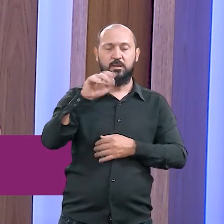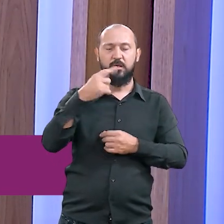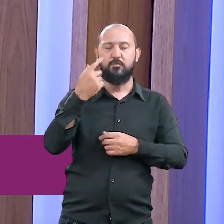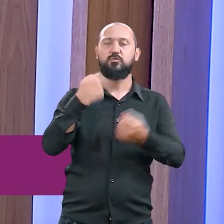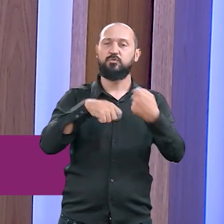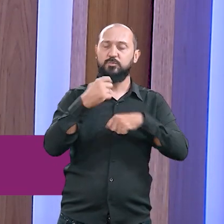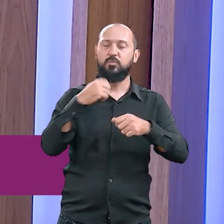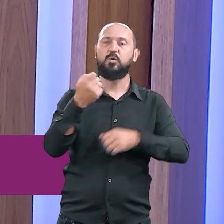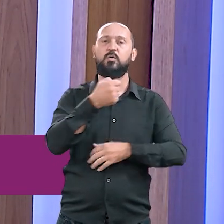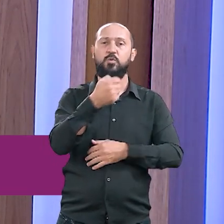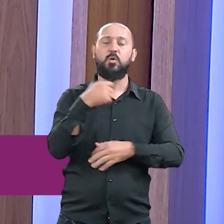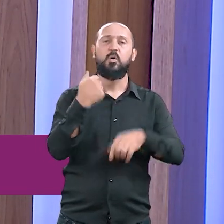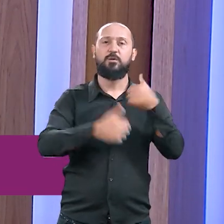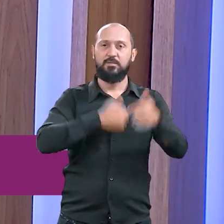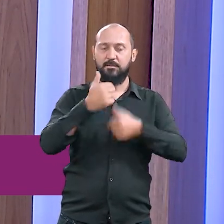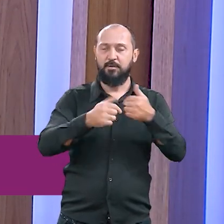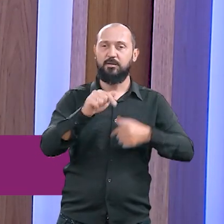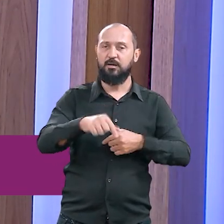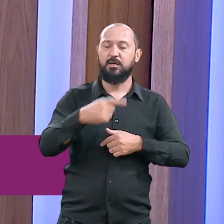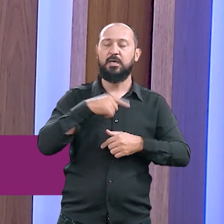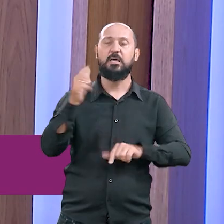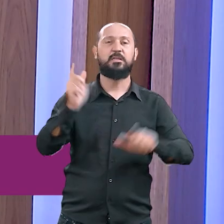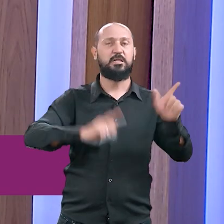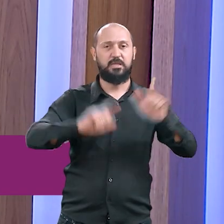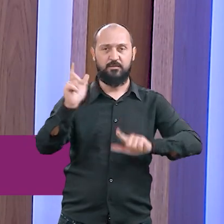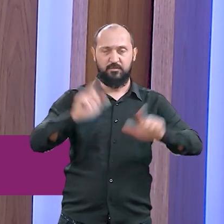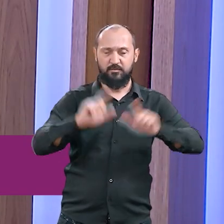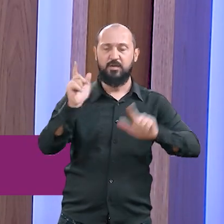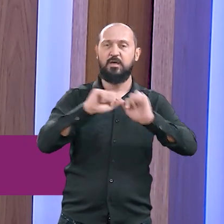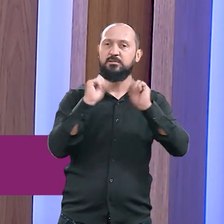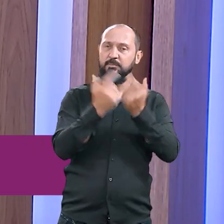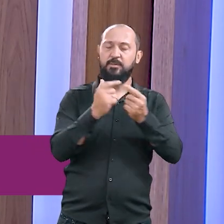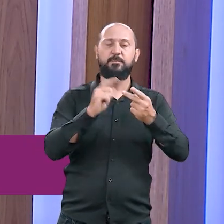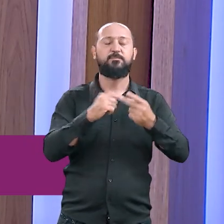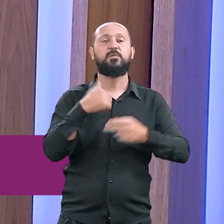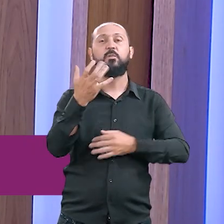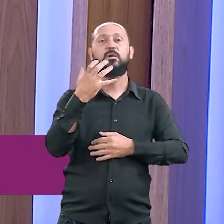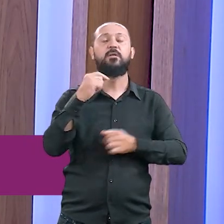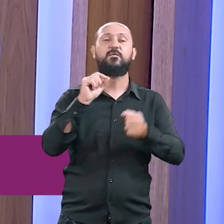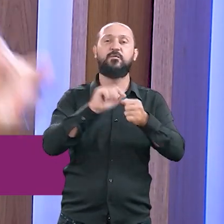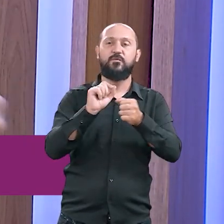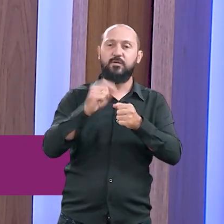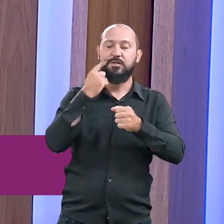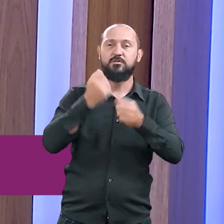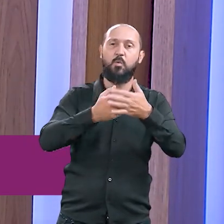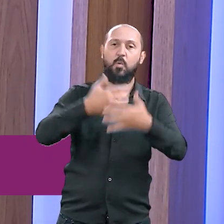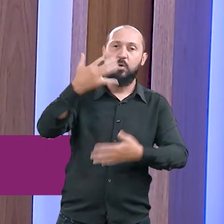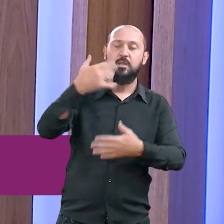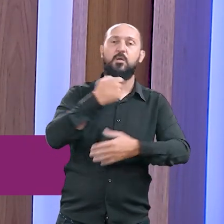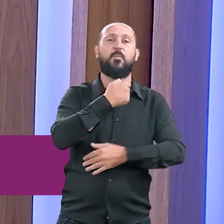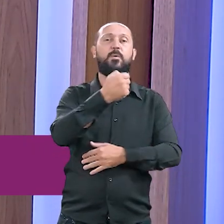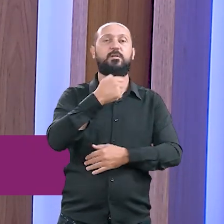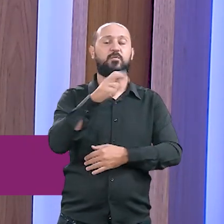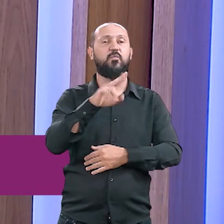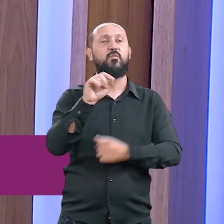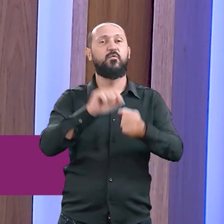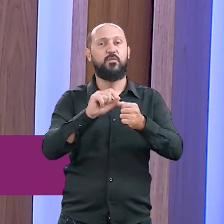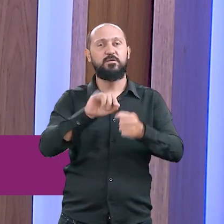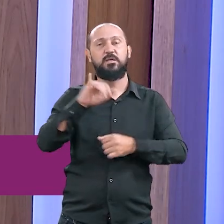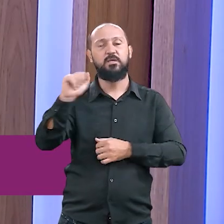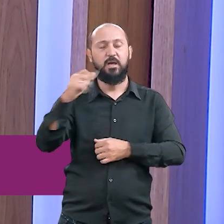uma delas fez um treinamento. Mas sim, a gente pode personalizar. Então se você abre uma conversa nova no ChatGPT, eu inclusive